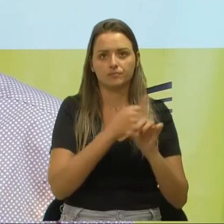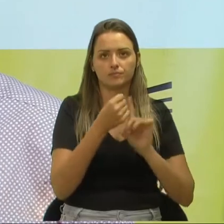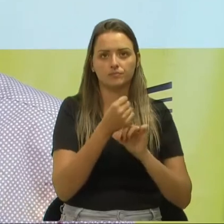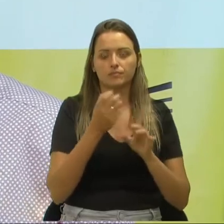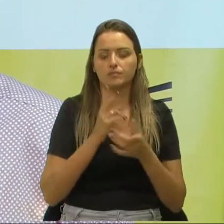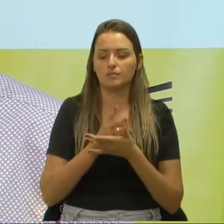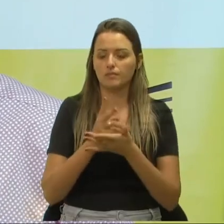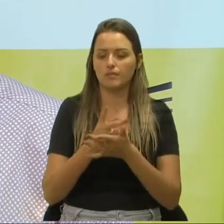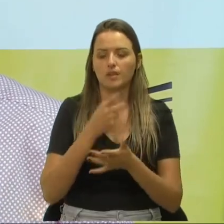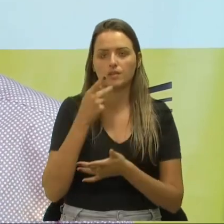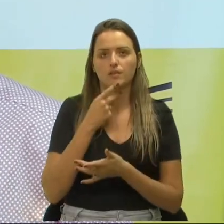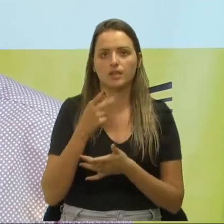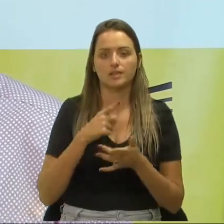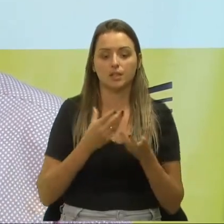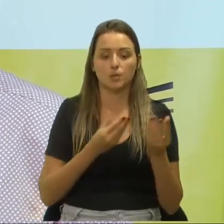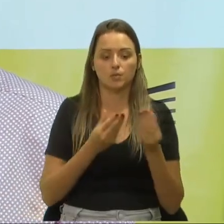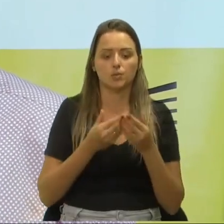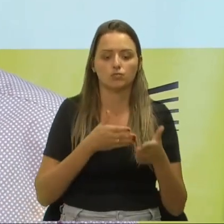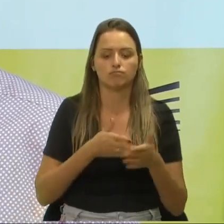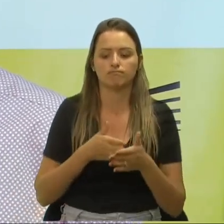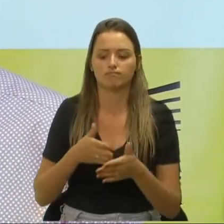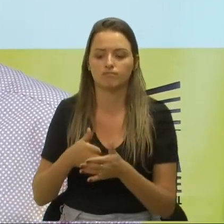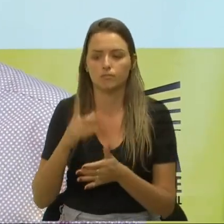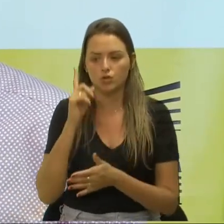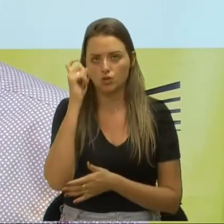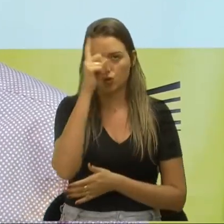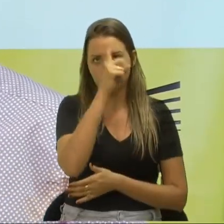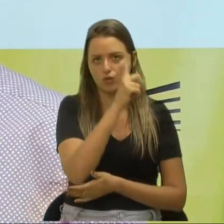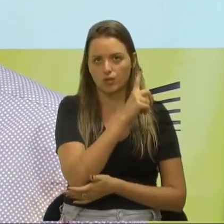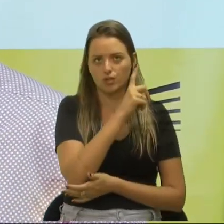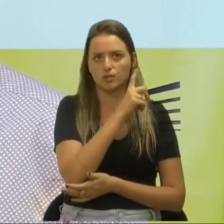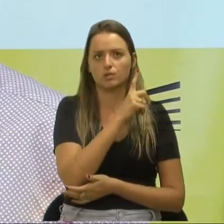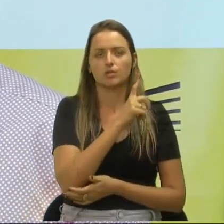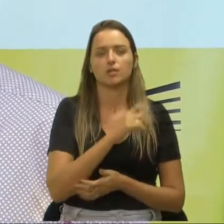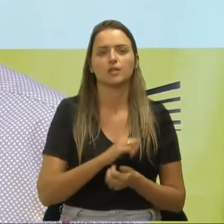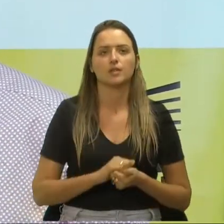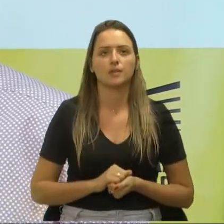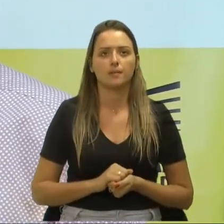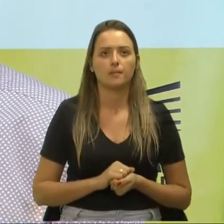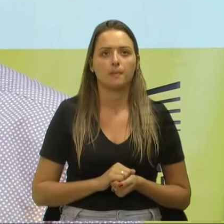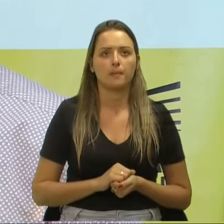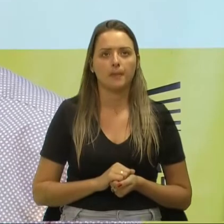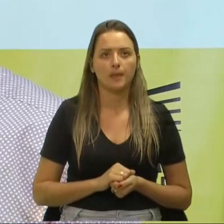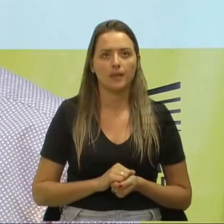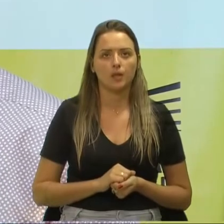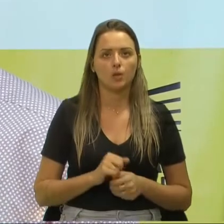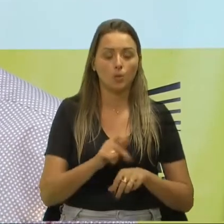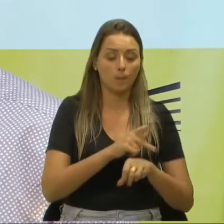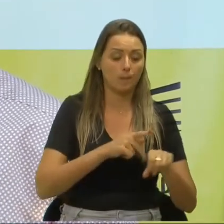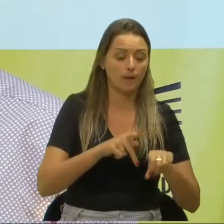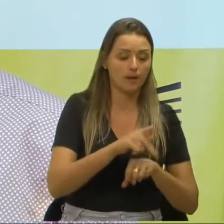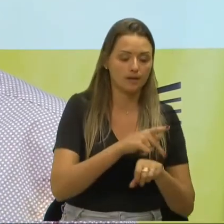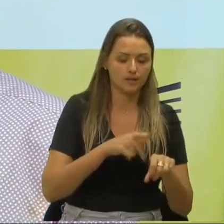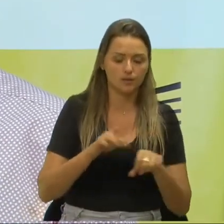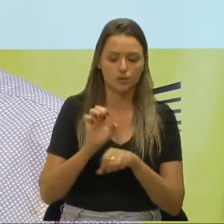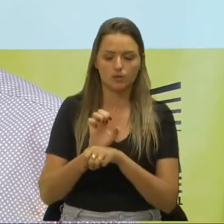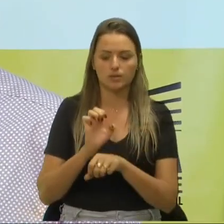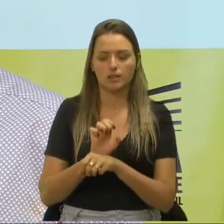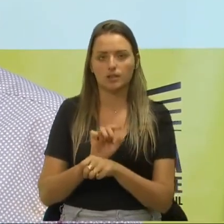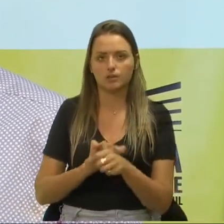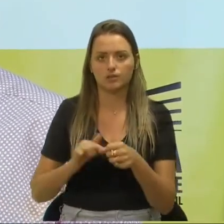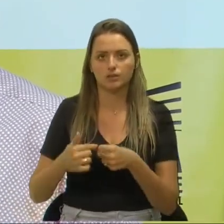gente tem muitas dificuldades a nível de órgãos, enfim, do país, o estado e